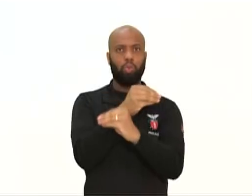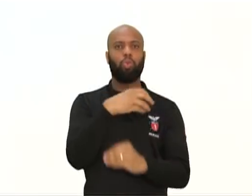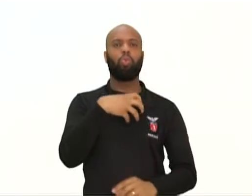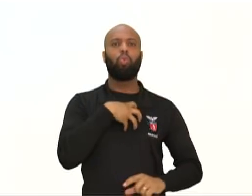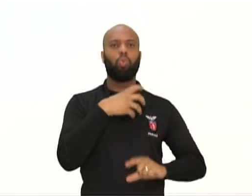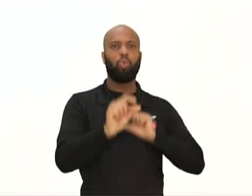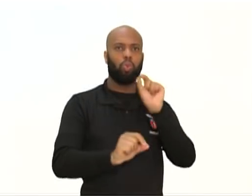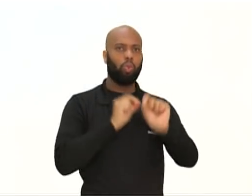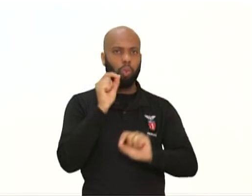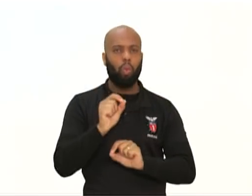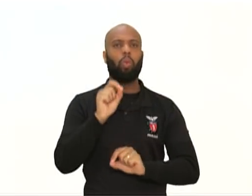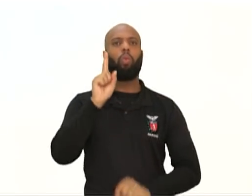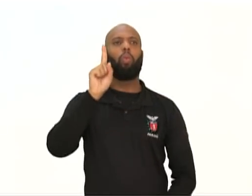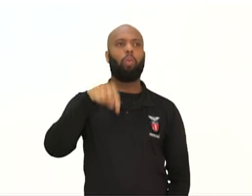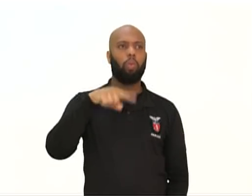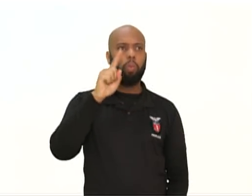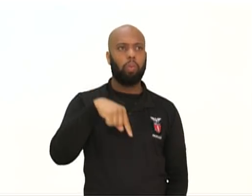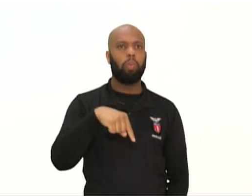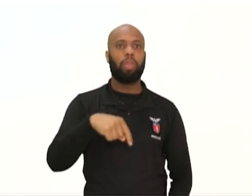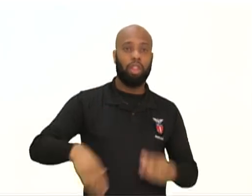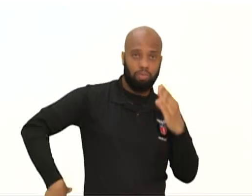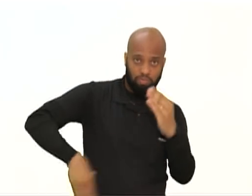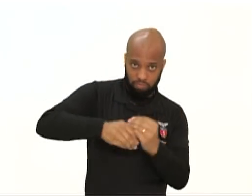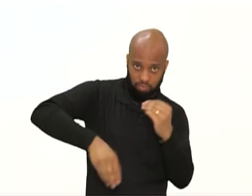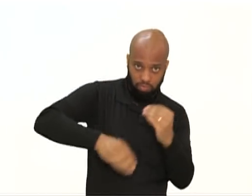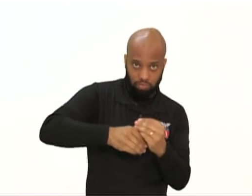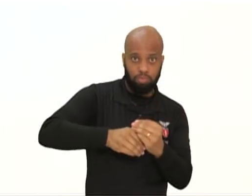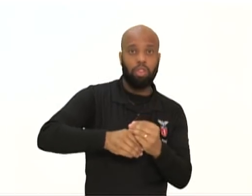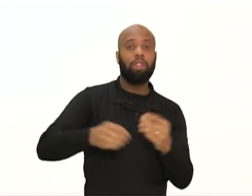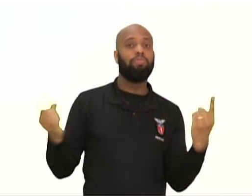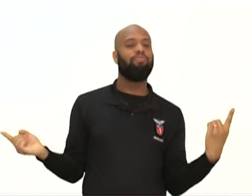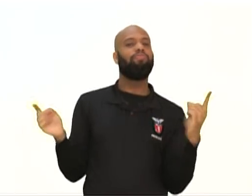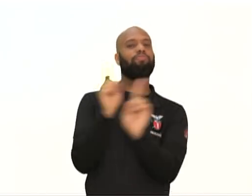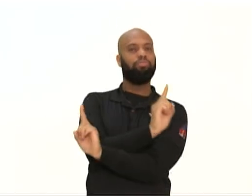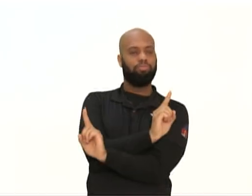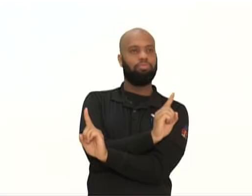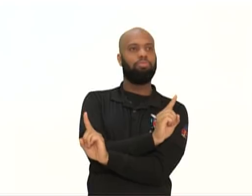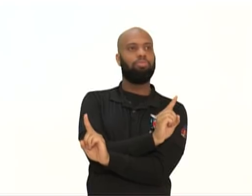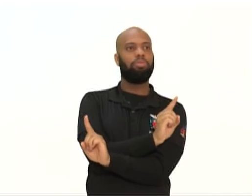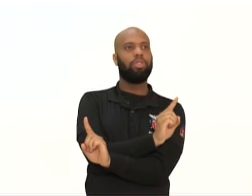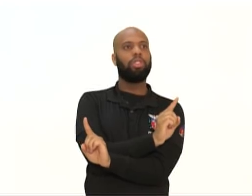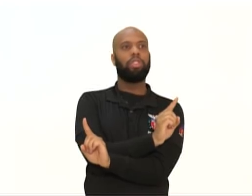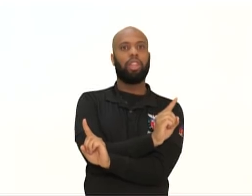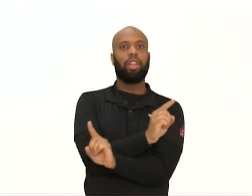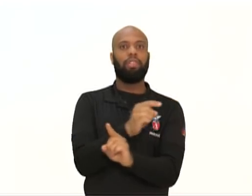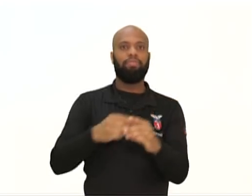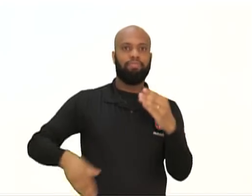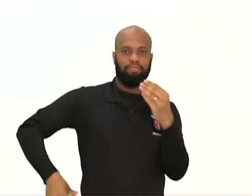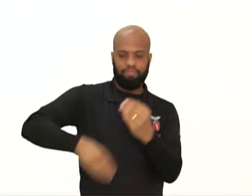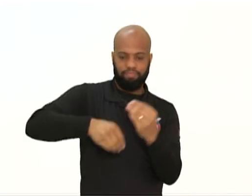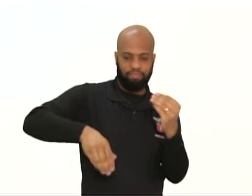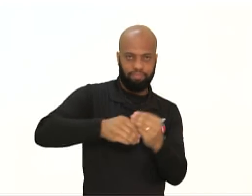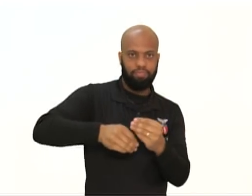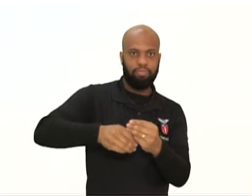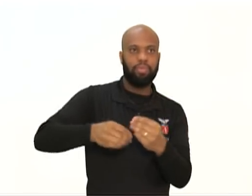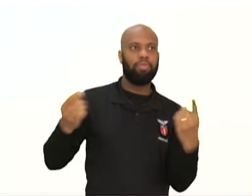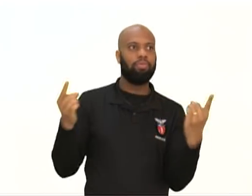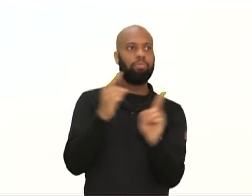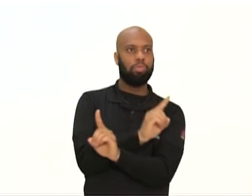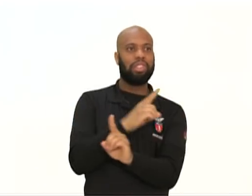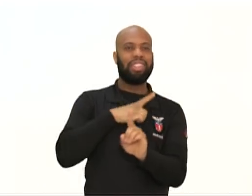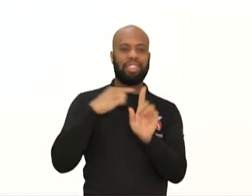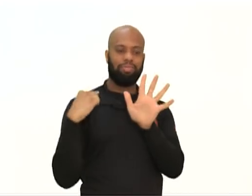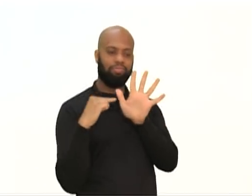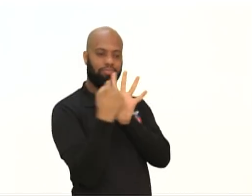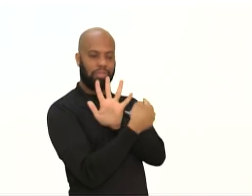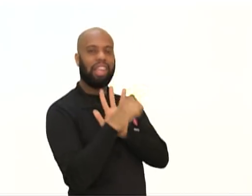elas, a aditiva, adversidade, são separadas, né? São cinco, ali como